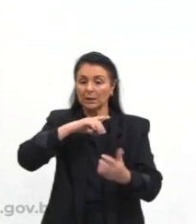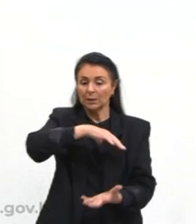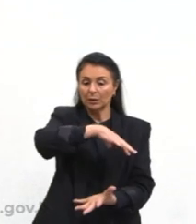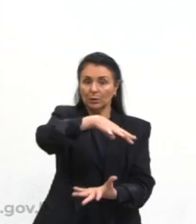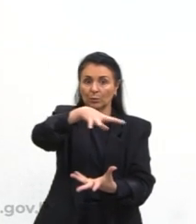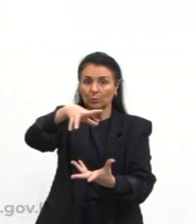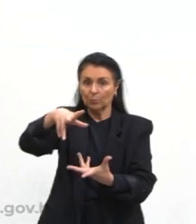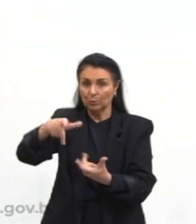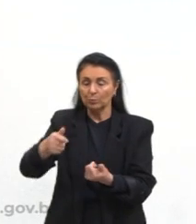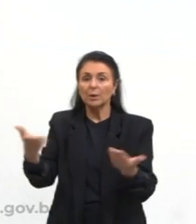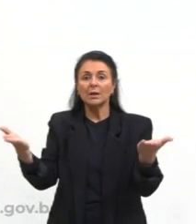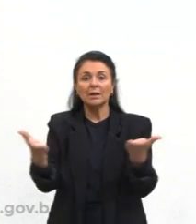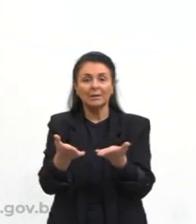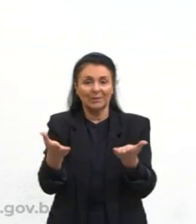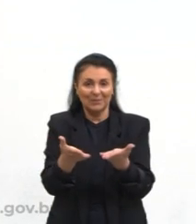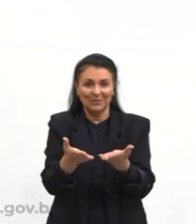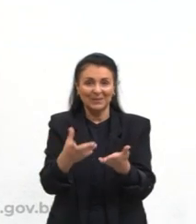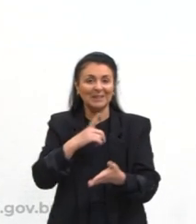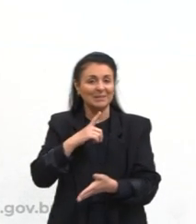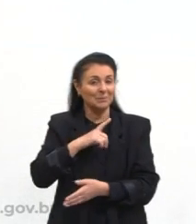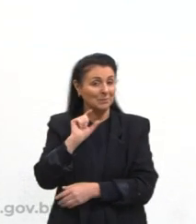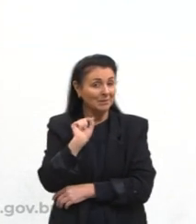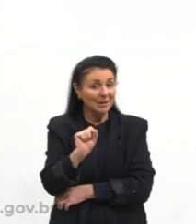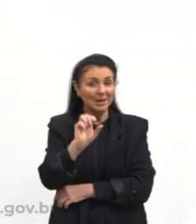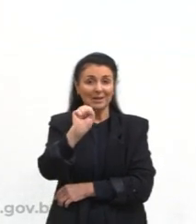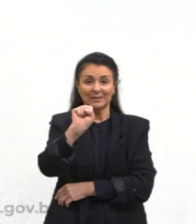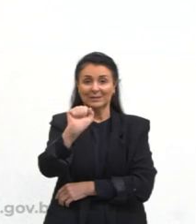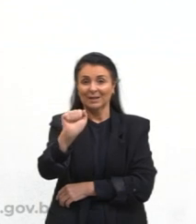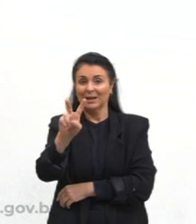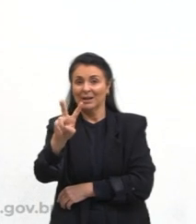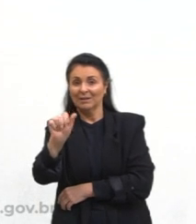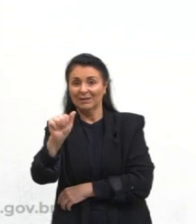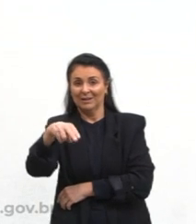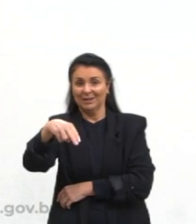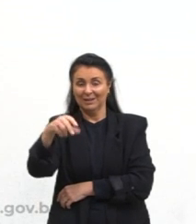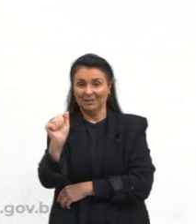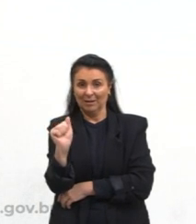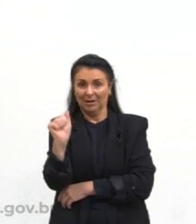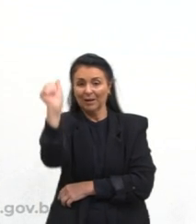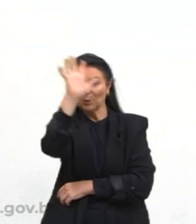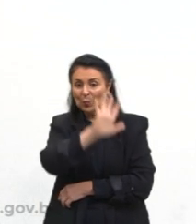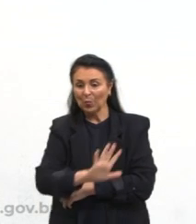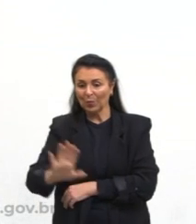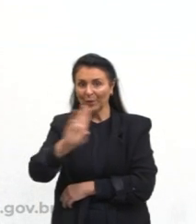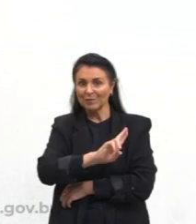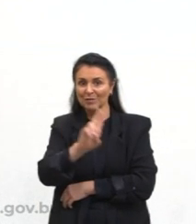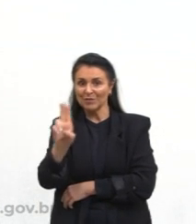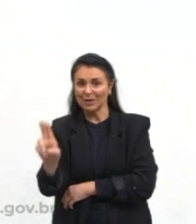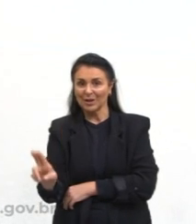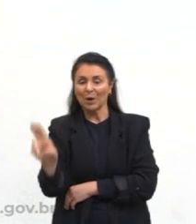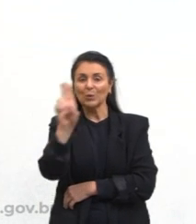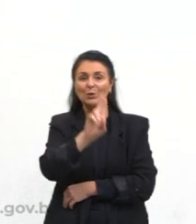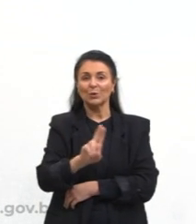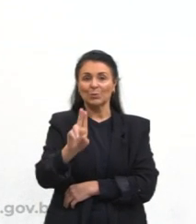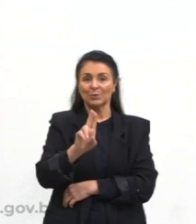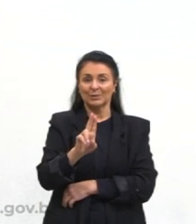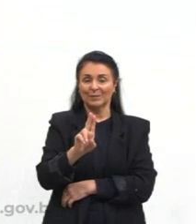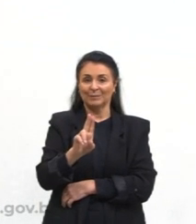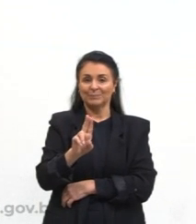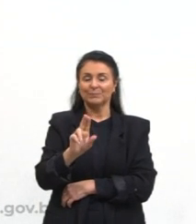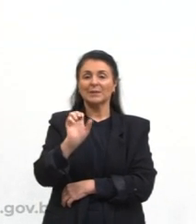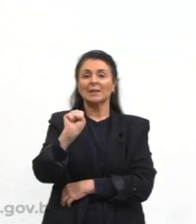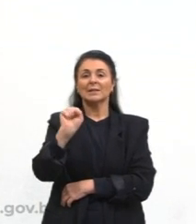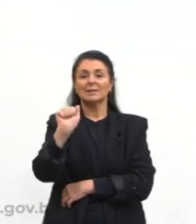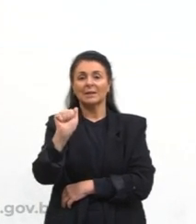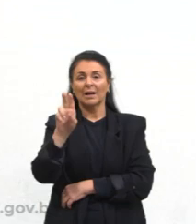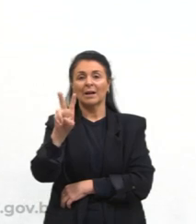aí Nós entramos na Savana gurizada então a Savana a gente dá esse nome né geral EA gente sempre quando coloca Savana a gente